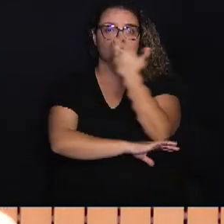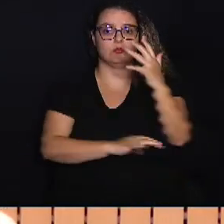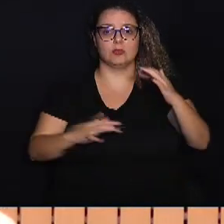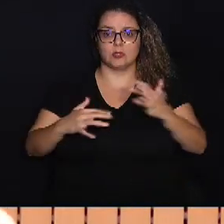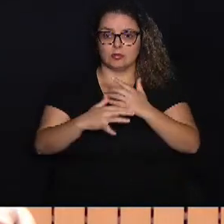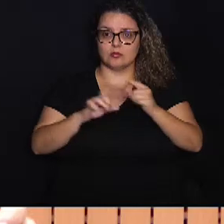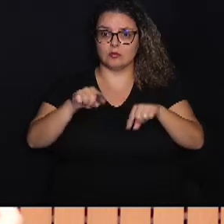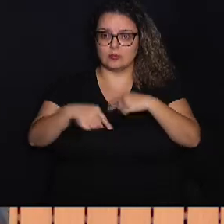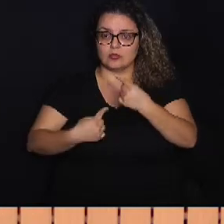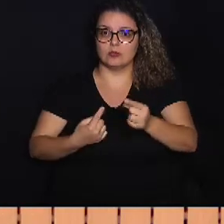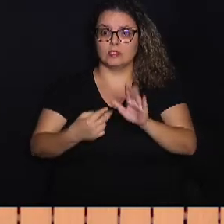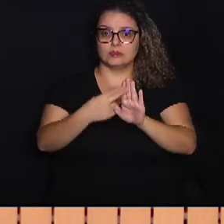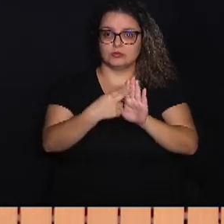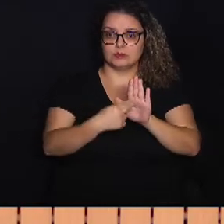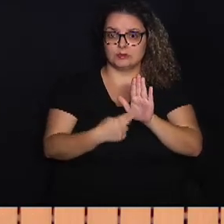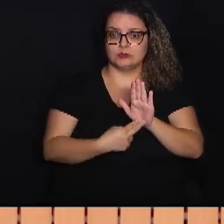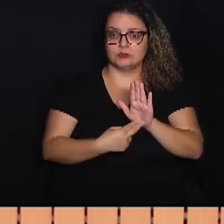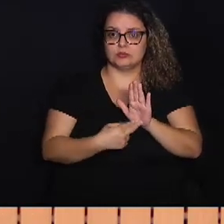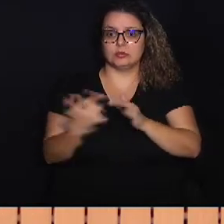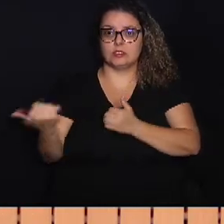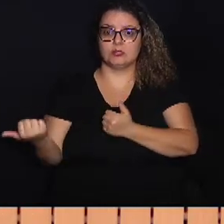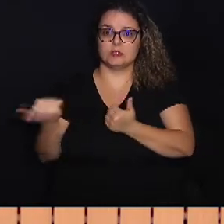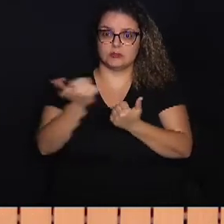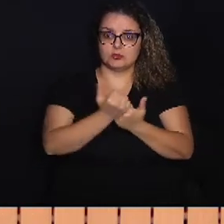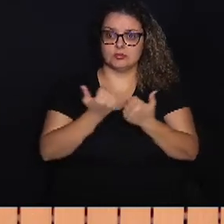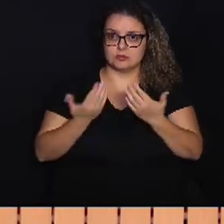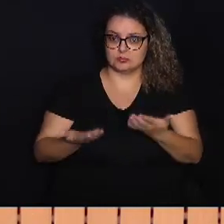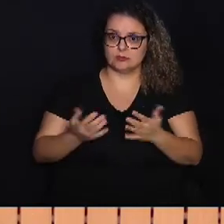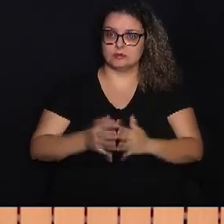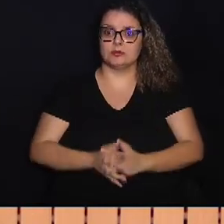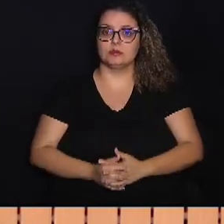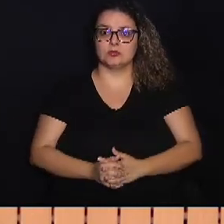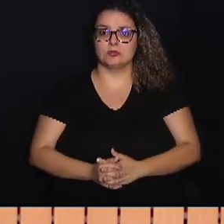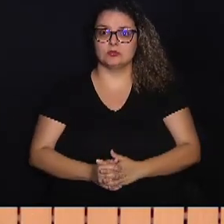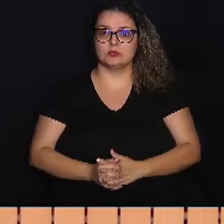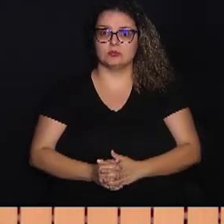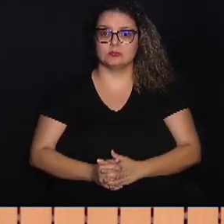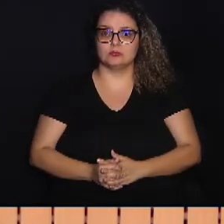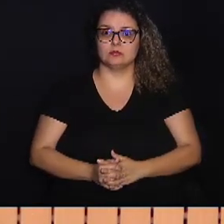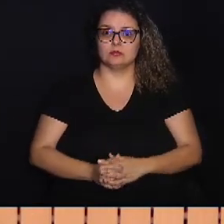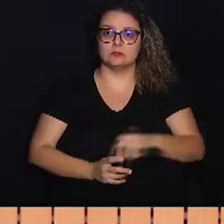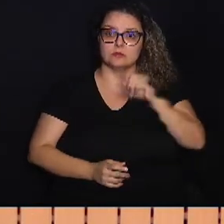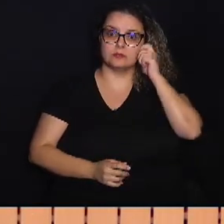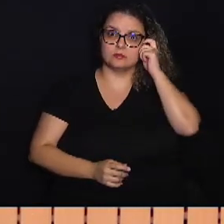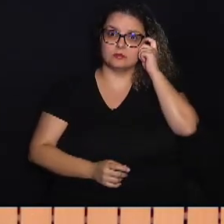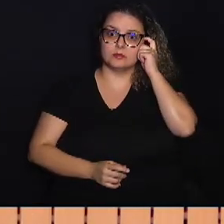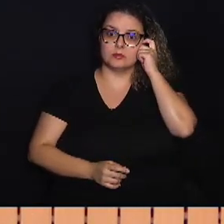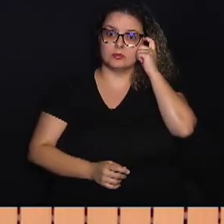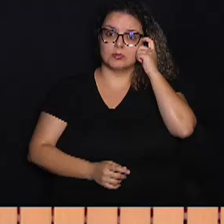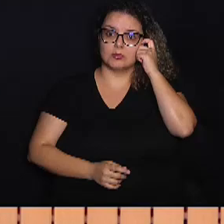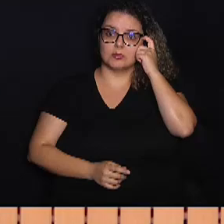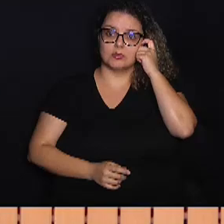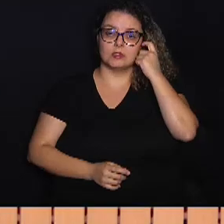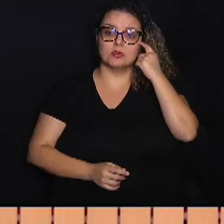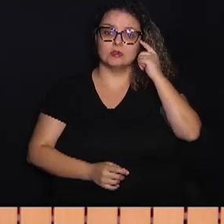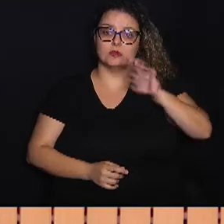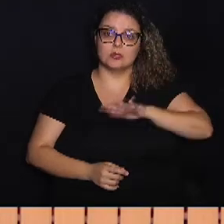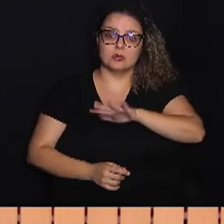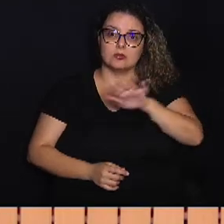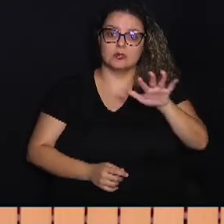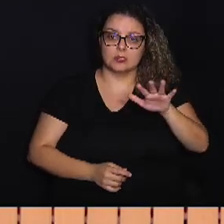outra Norma que venha substituí-la né substituí-lo ou melhor então A ideia é que a